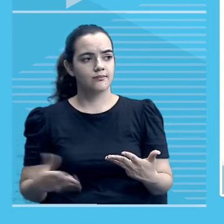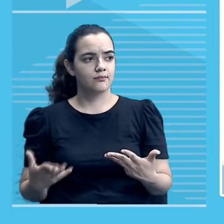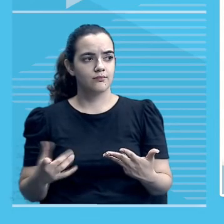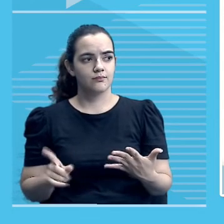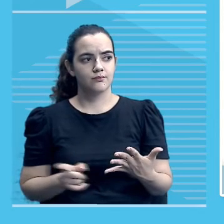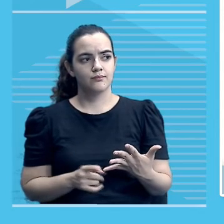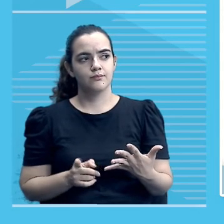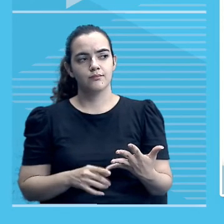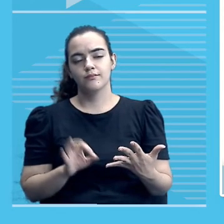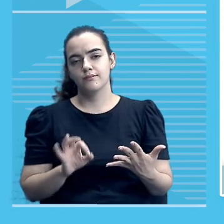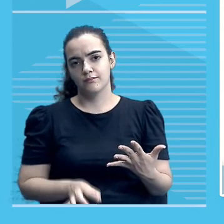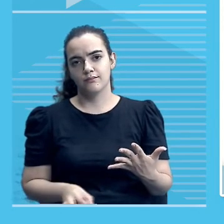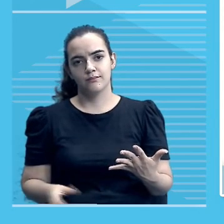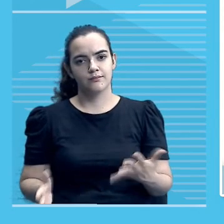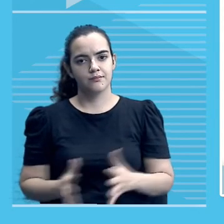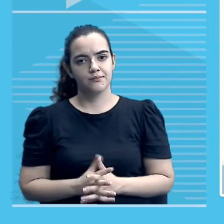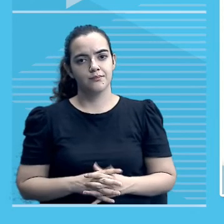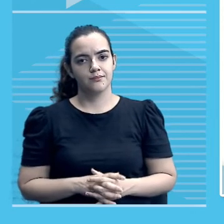mesmo.